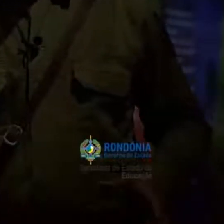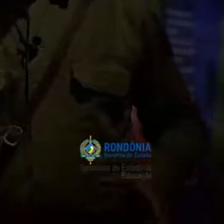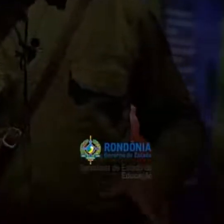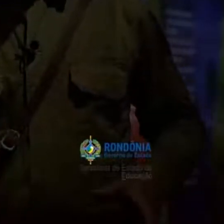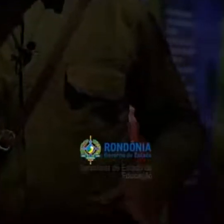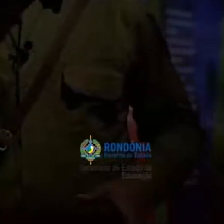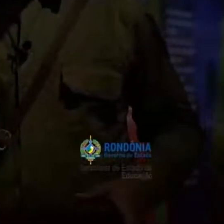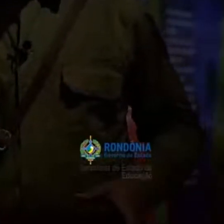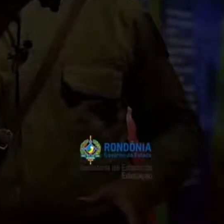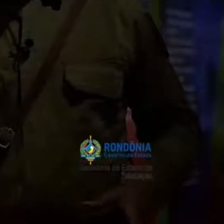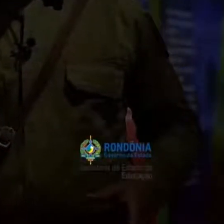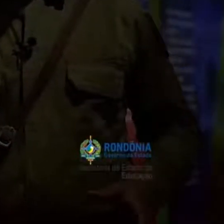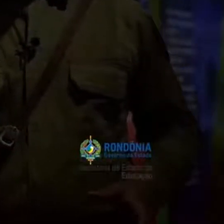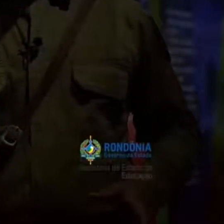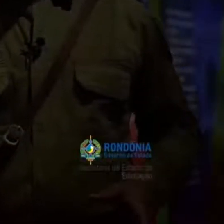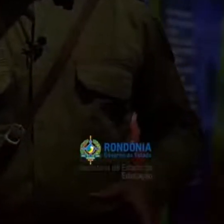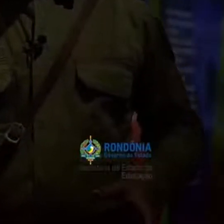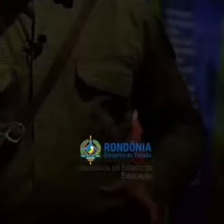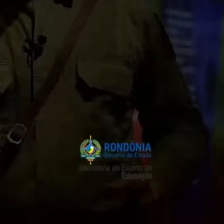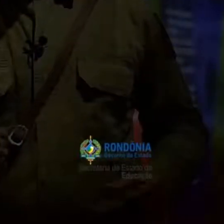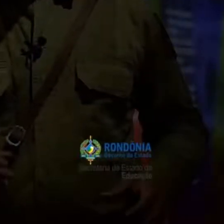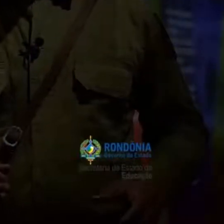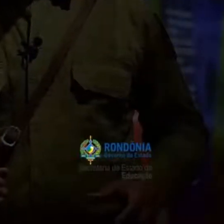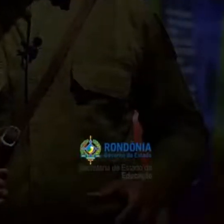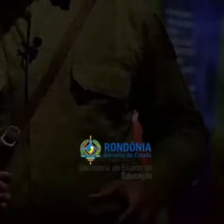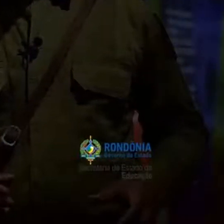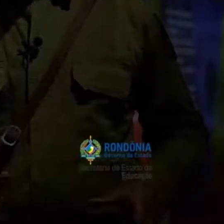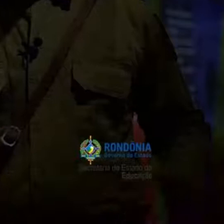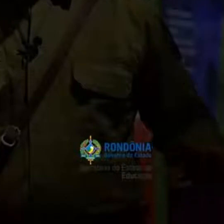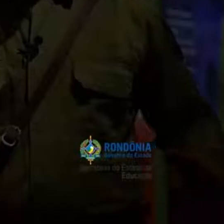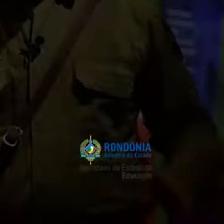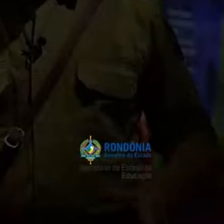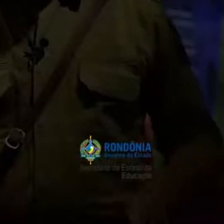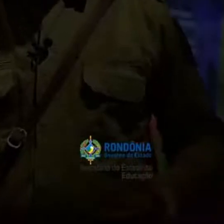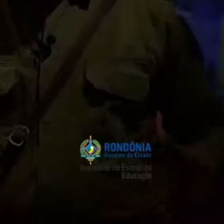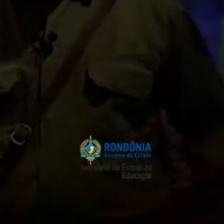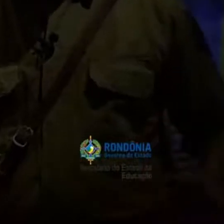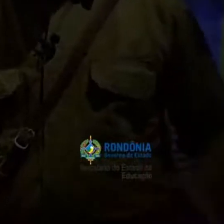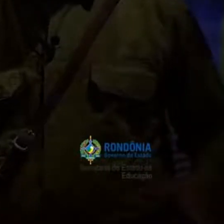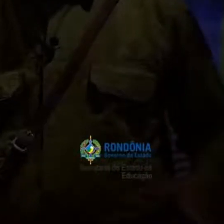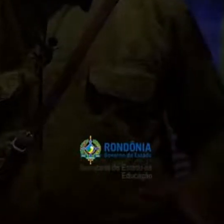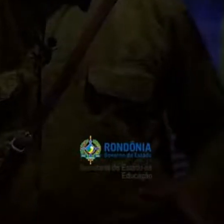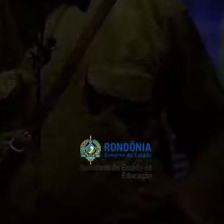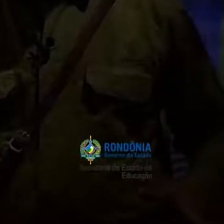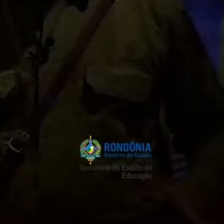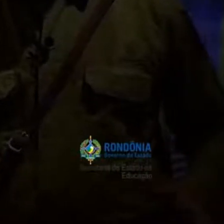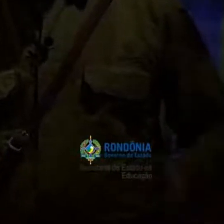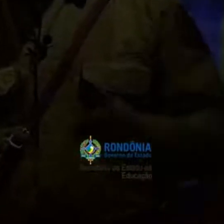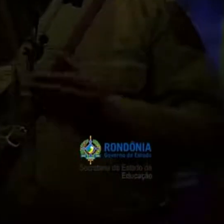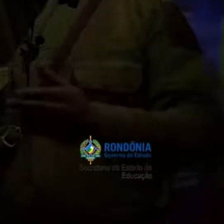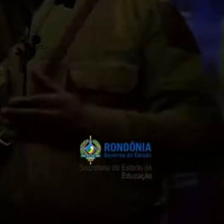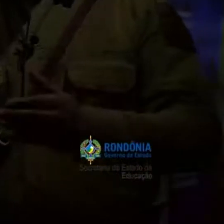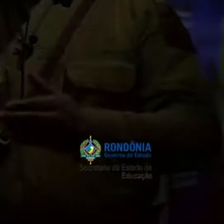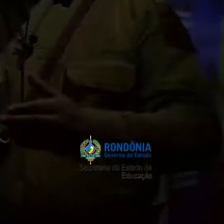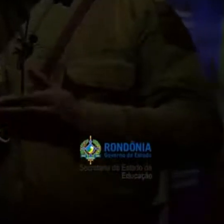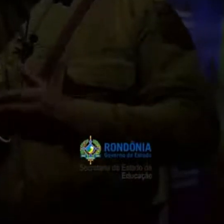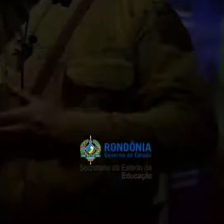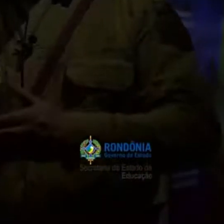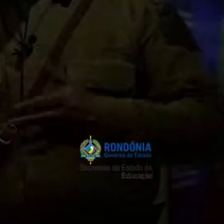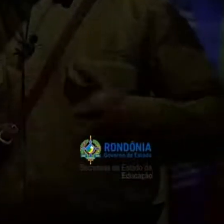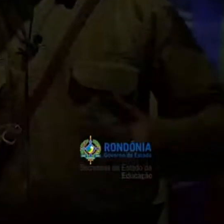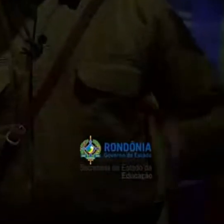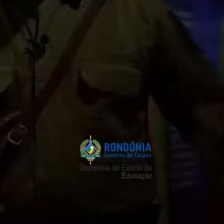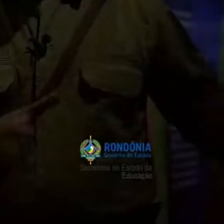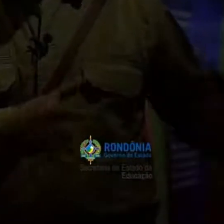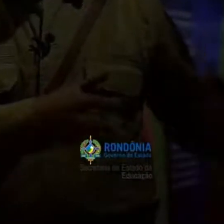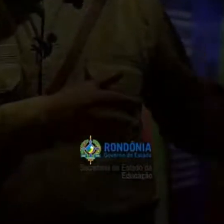de 1956, o presidente Juscelino Kubitschek, em homenagem a esse sertanista, transforma o nome